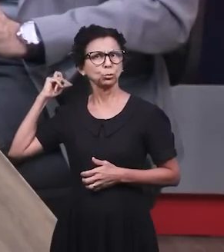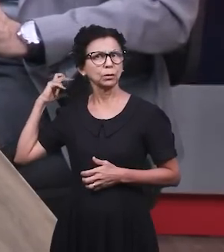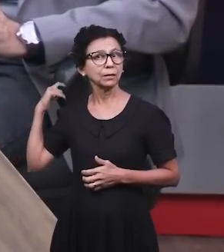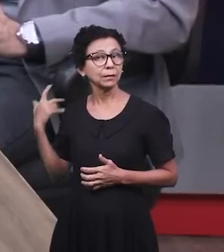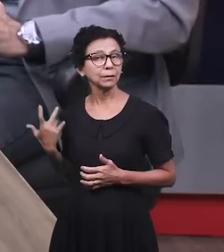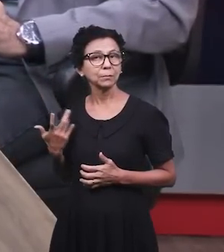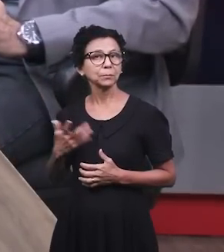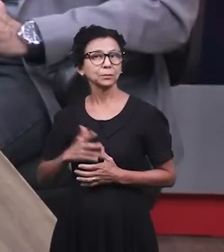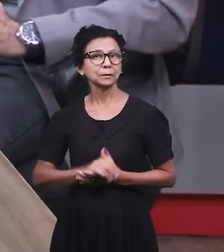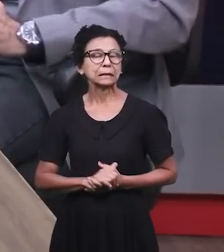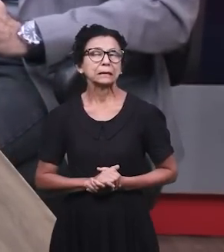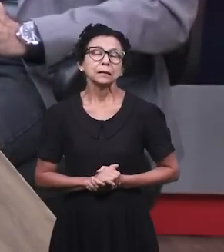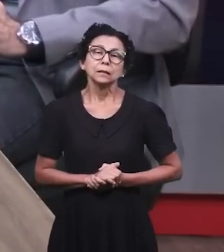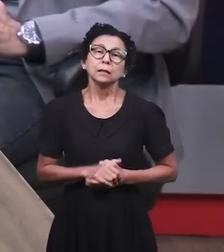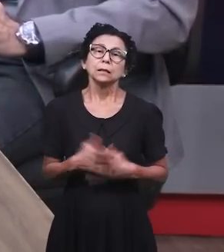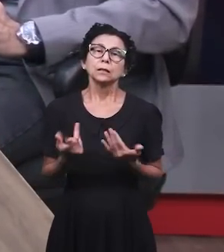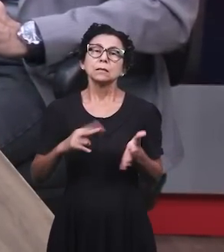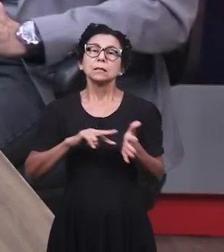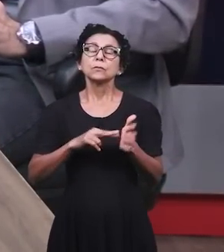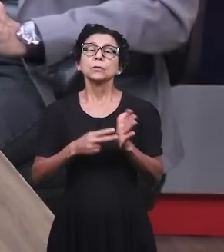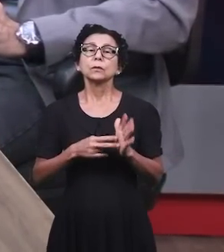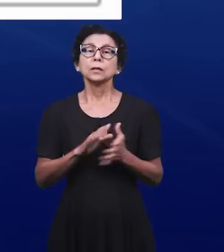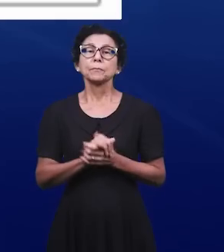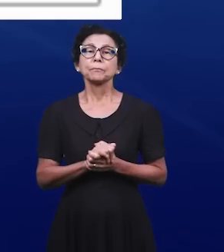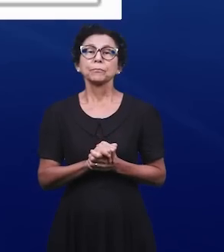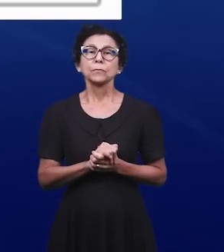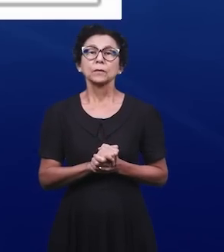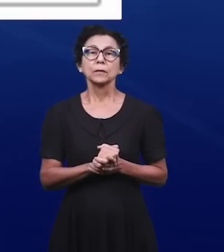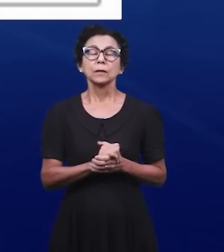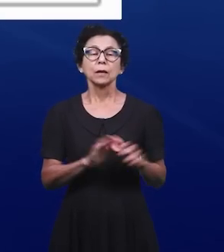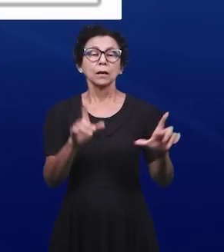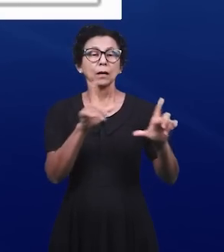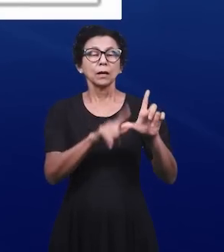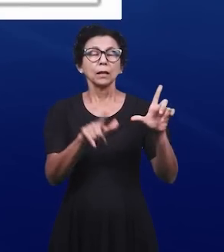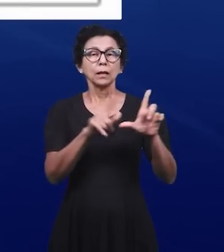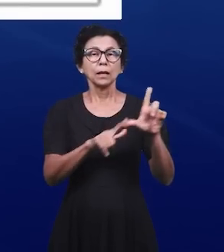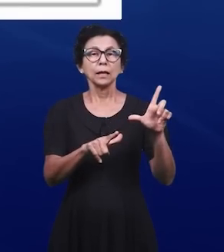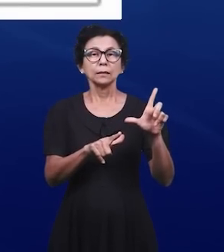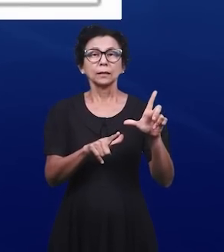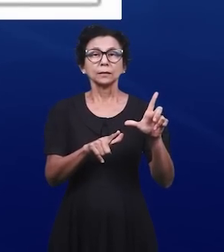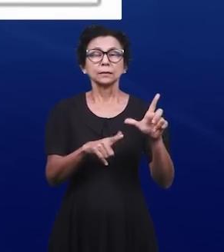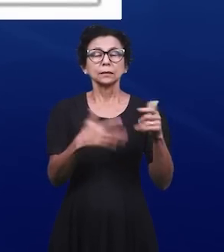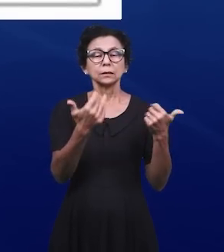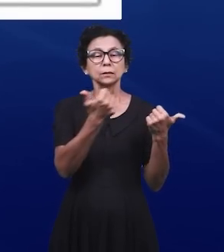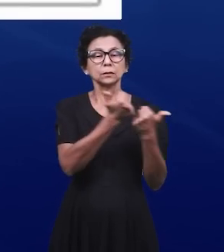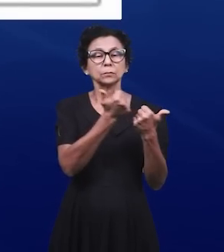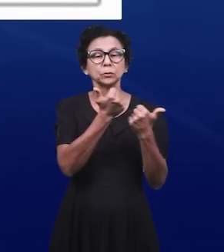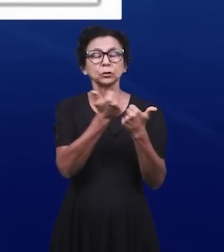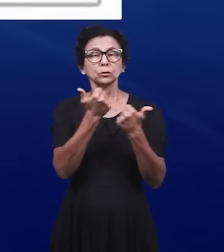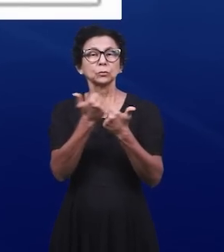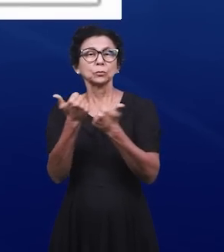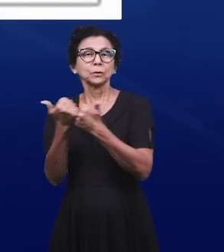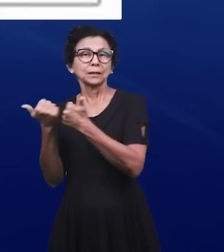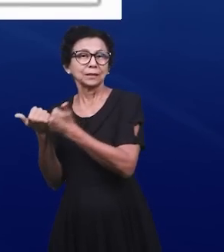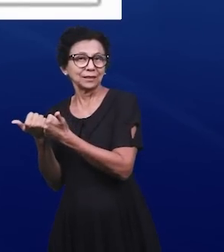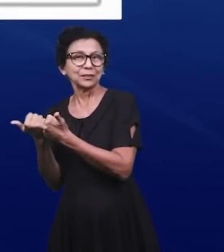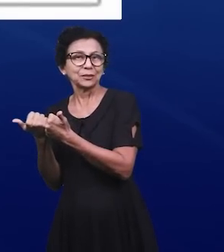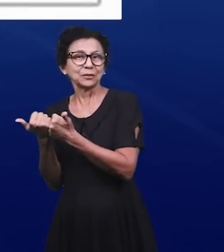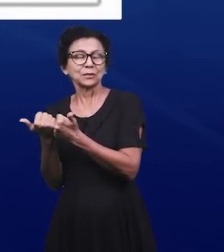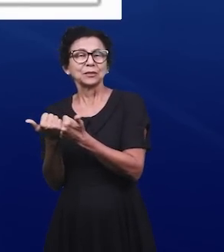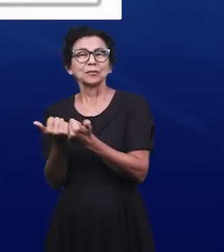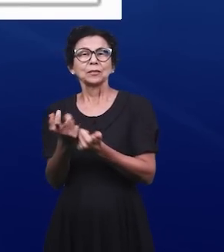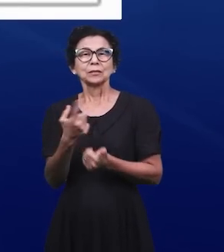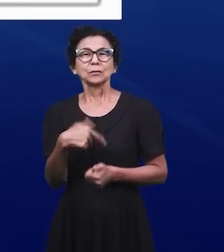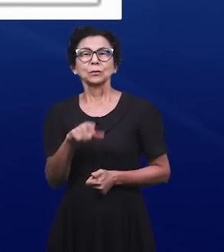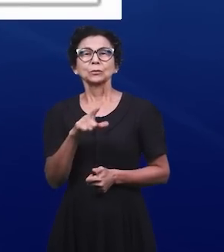Que basicamente era o quê? Fazer uma substituição de letras, né? Então, por que se chama, ficou conhecida na